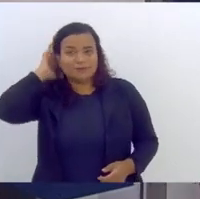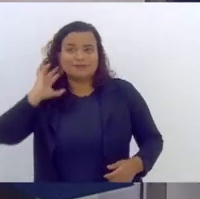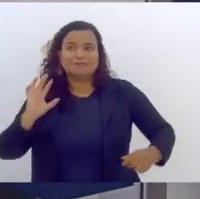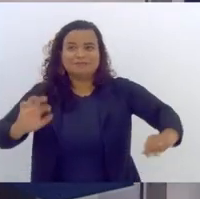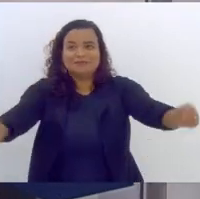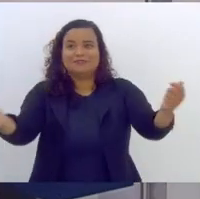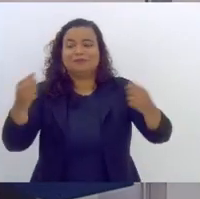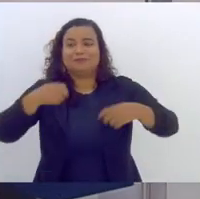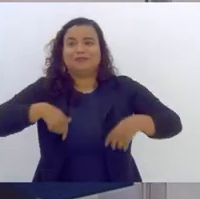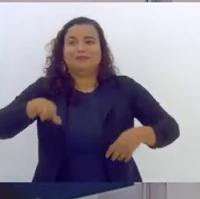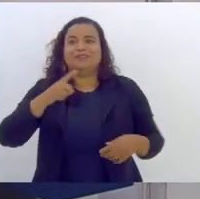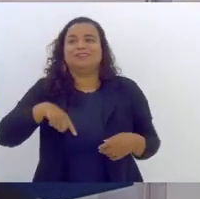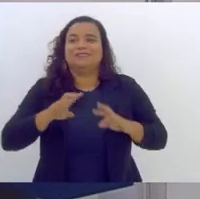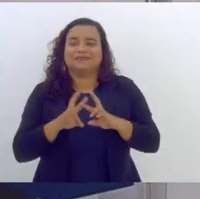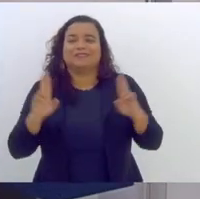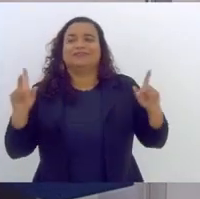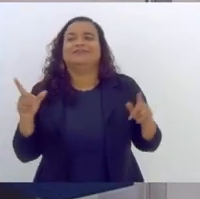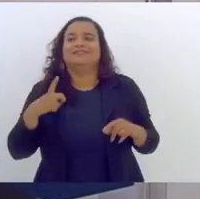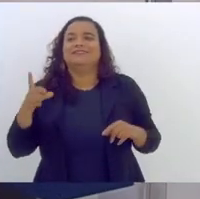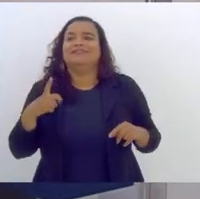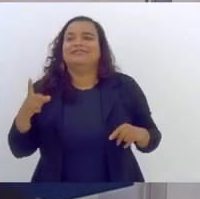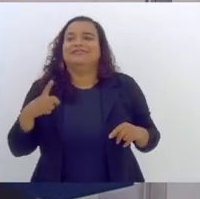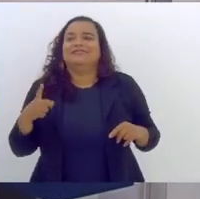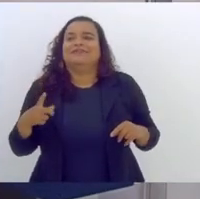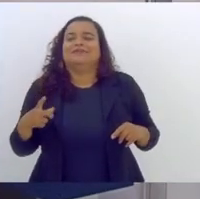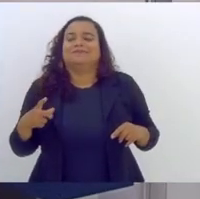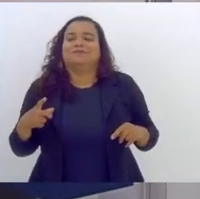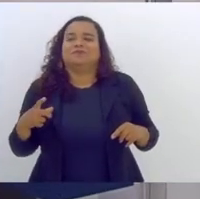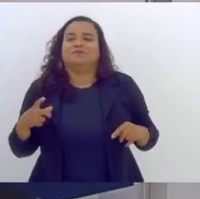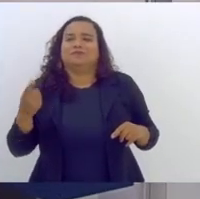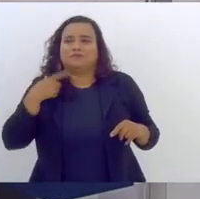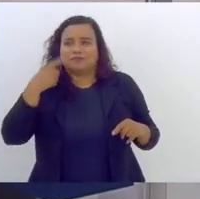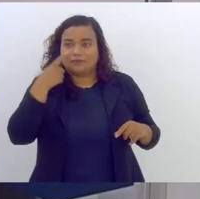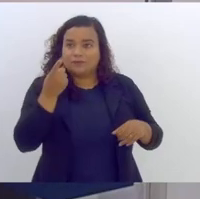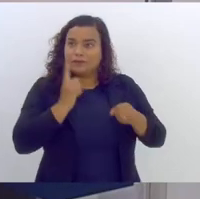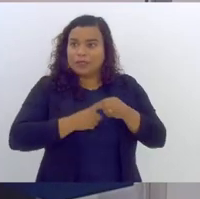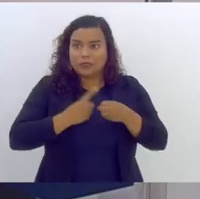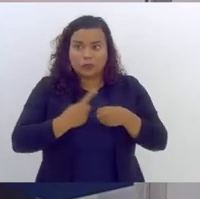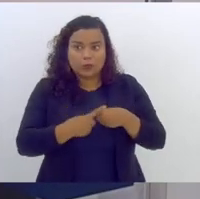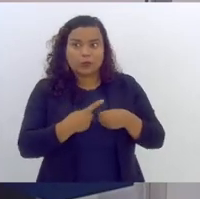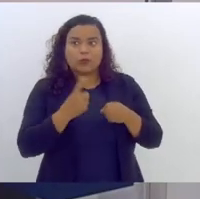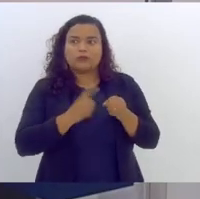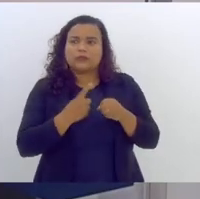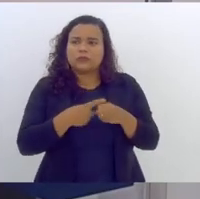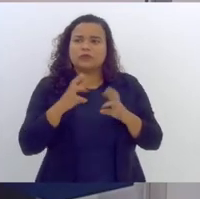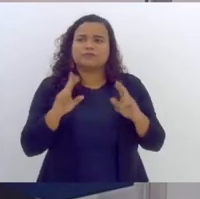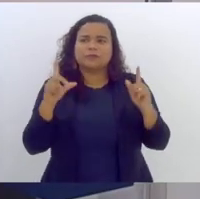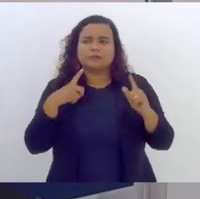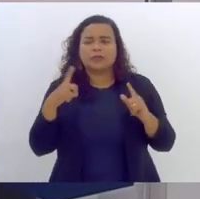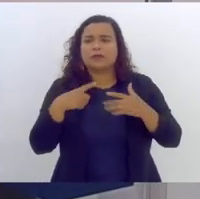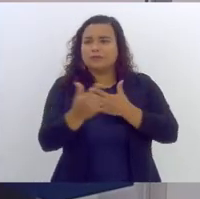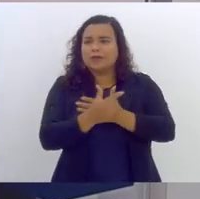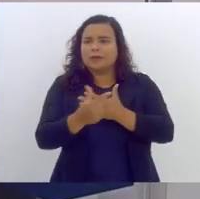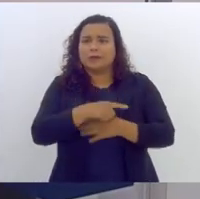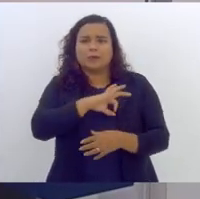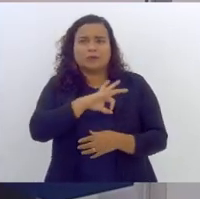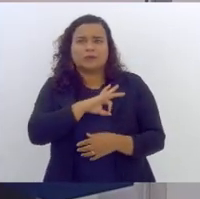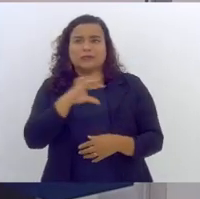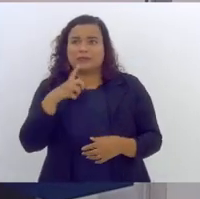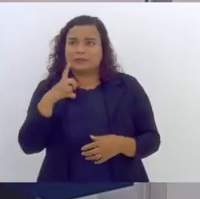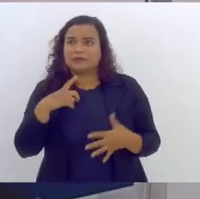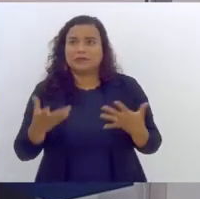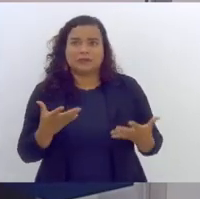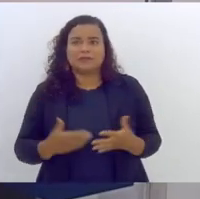reforçando as delegacias vamos ver interior interior tenha Dido fazendo papel de polícia